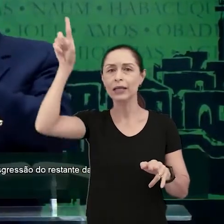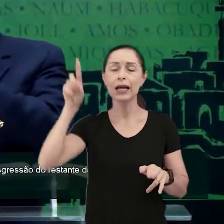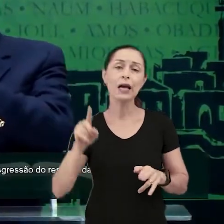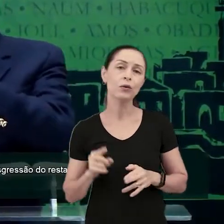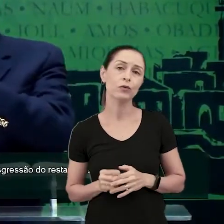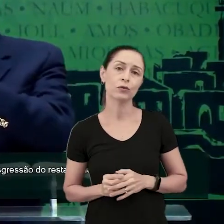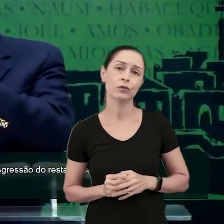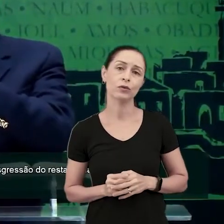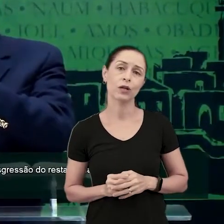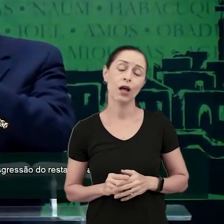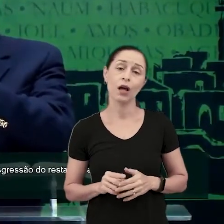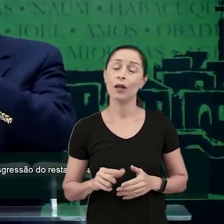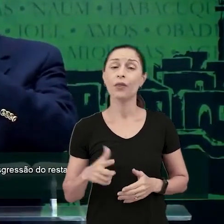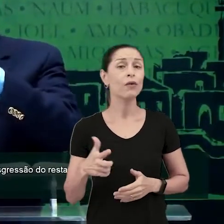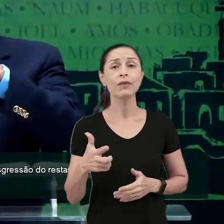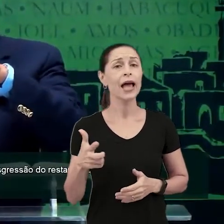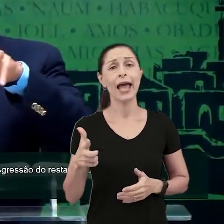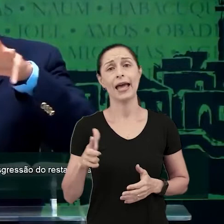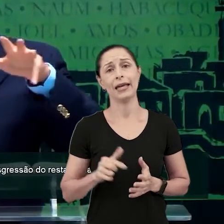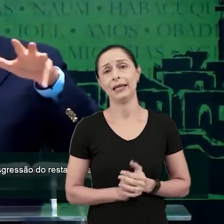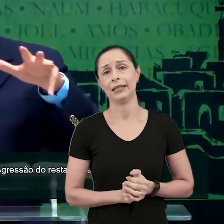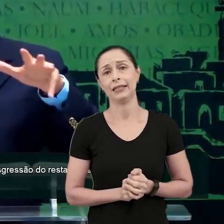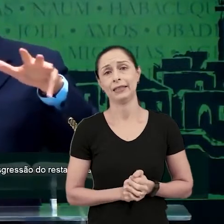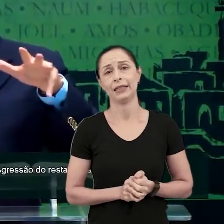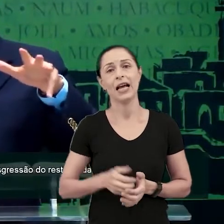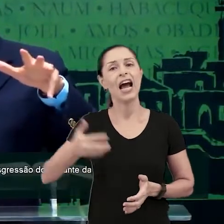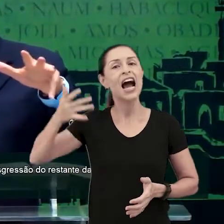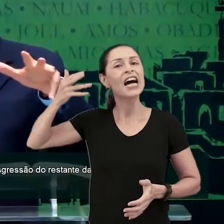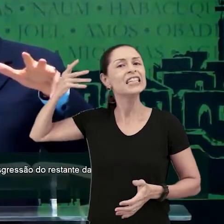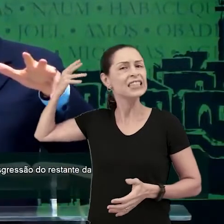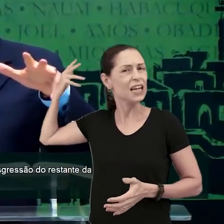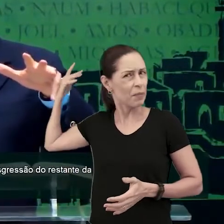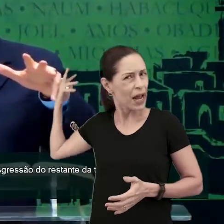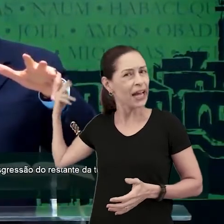Miqueias está falando numa época de politeísmo ao redor de Israel.